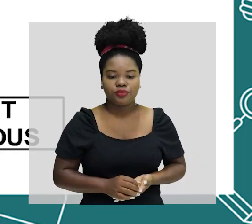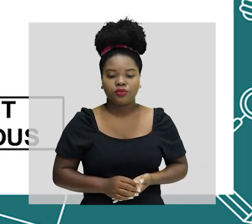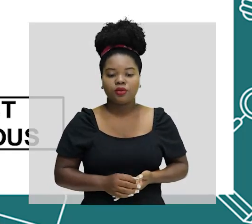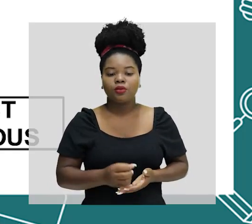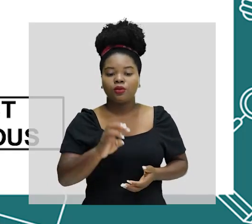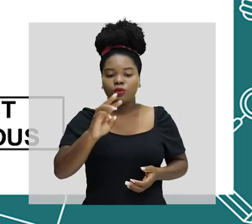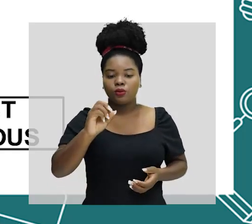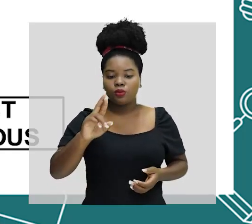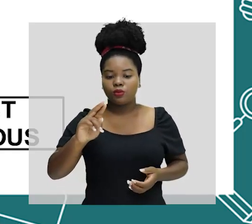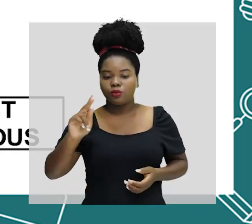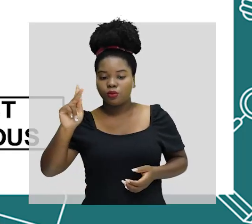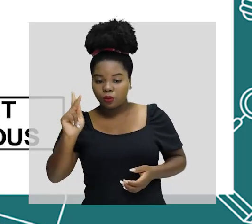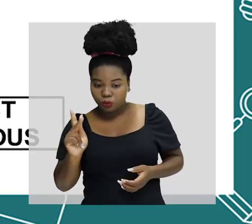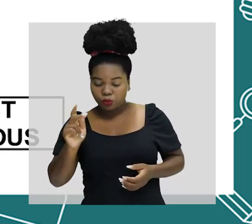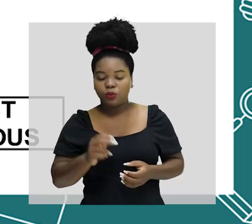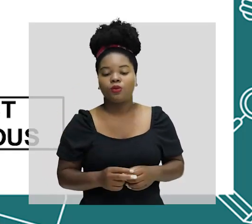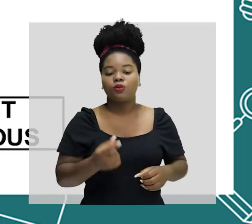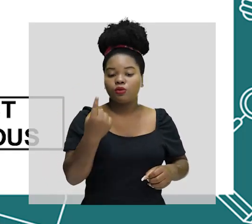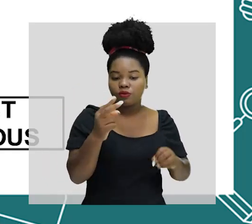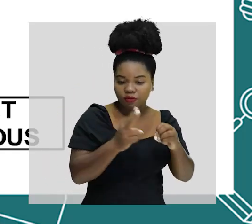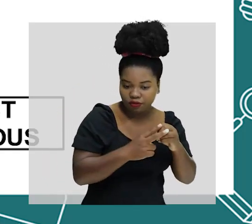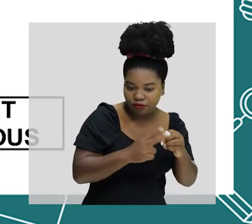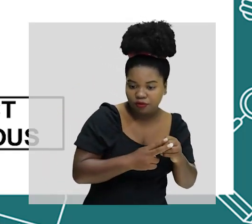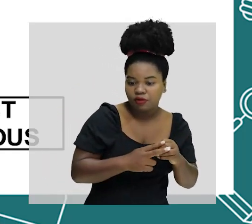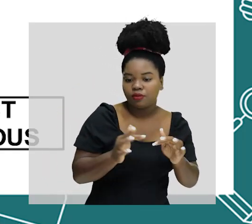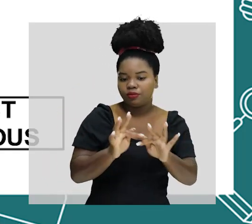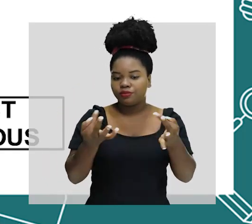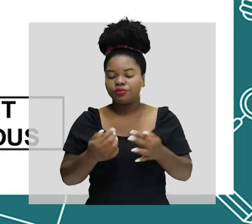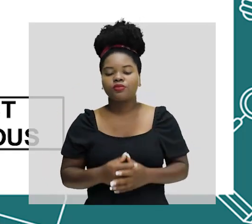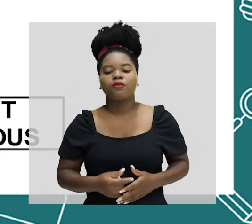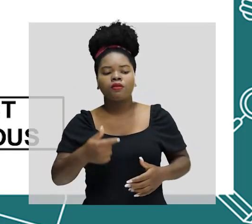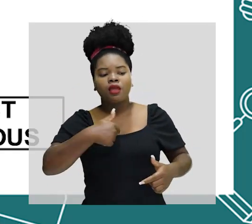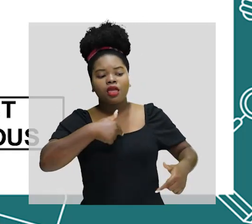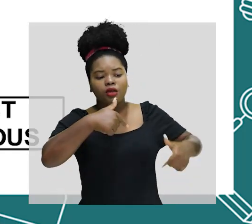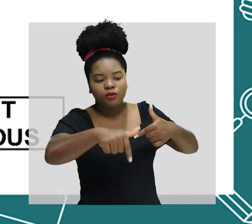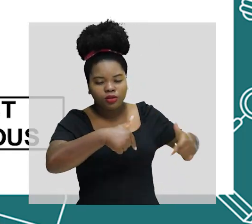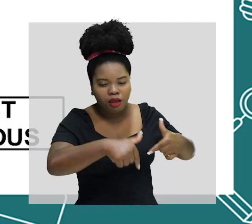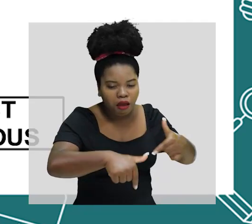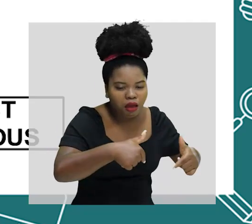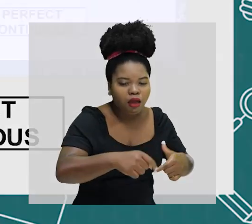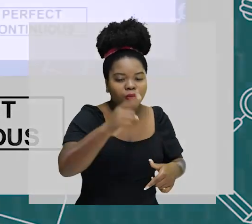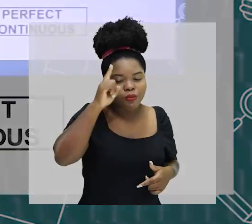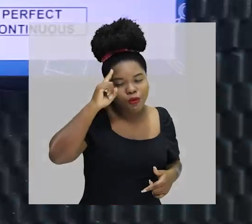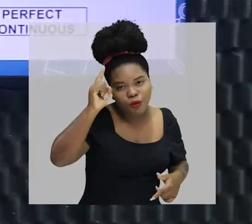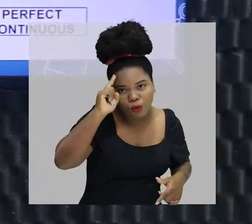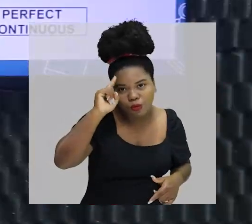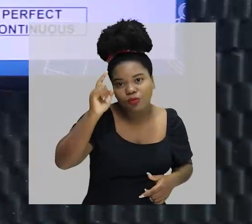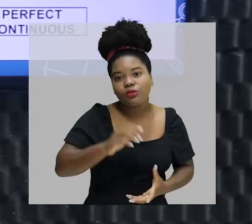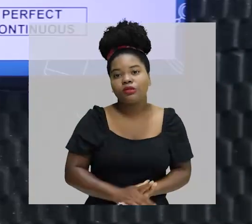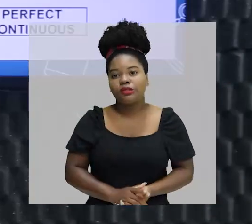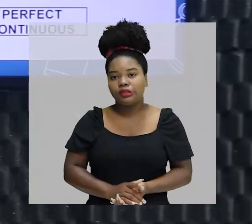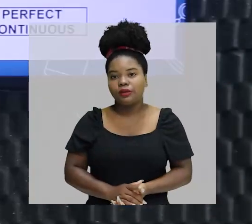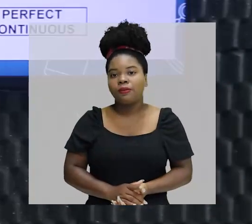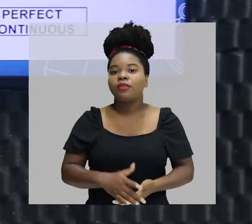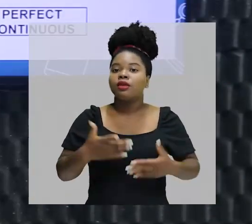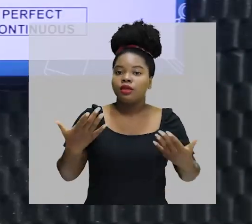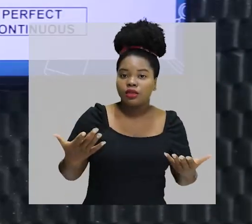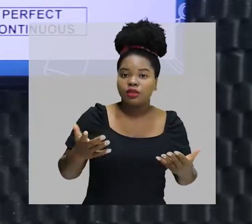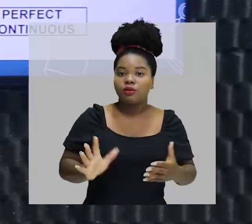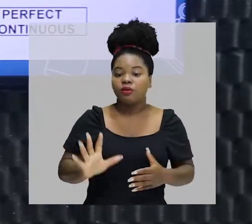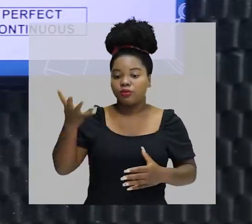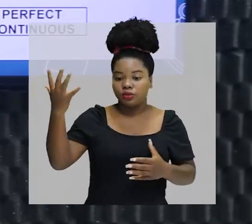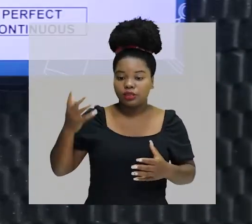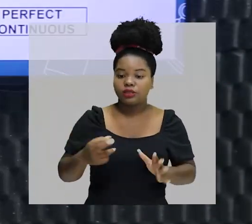verbo só, é a forma simples, representa eu trabalho diariamente. É uma ação que eu estou